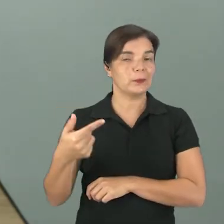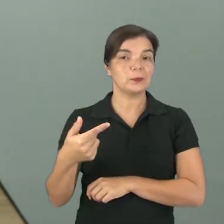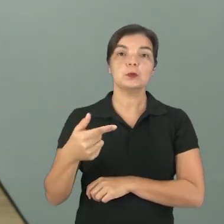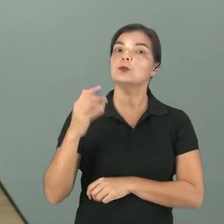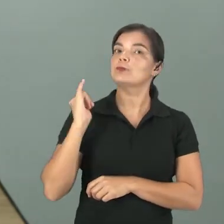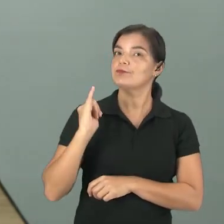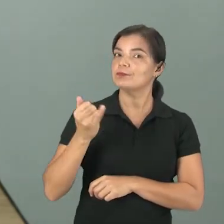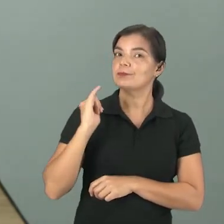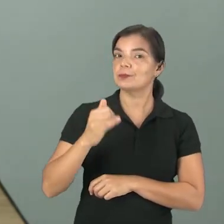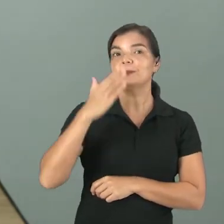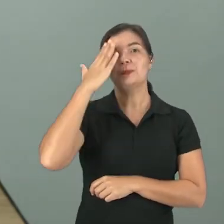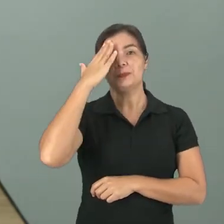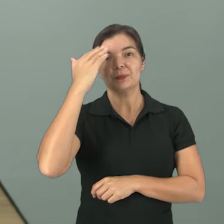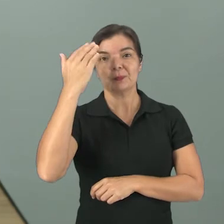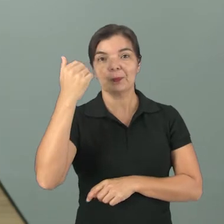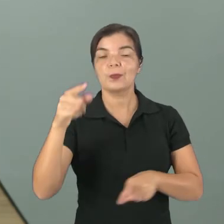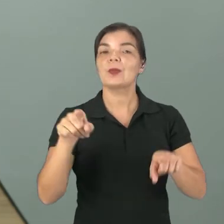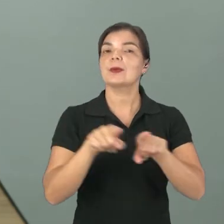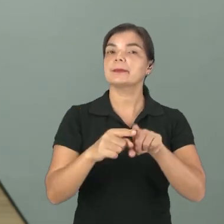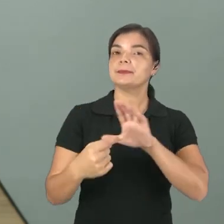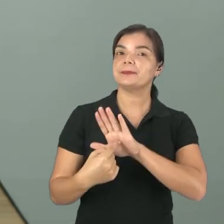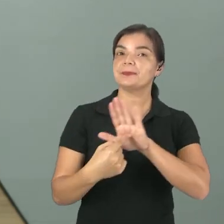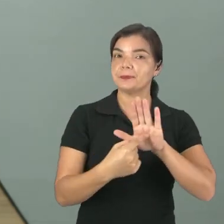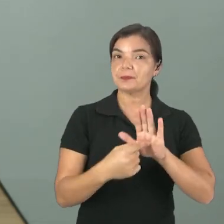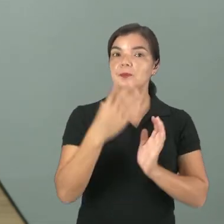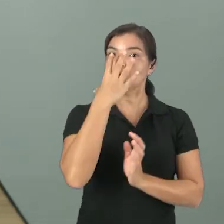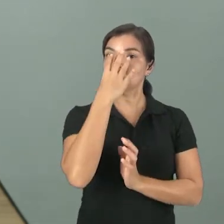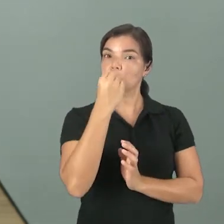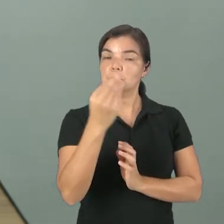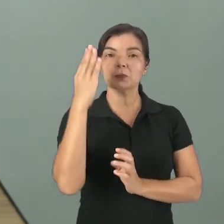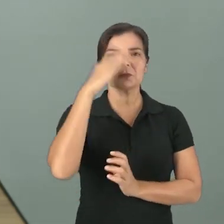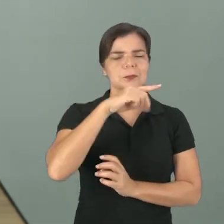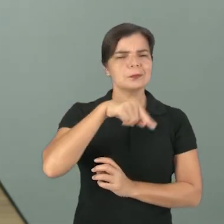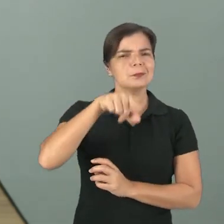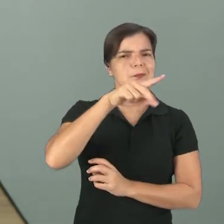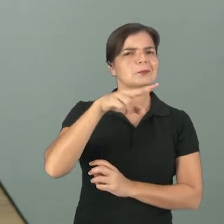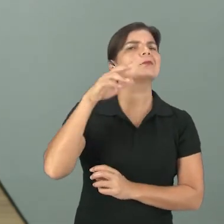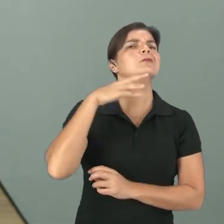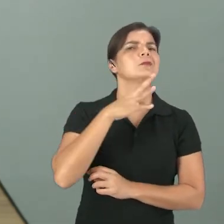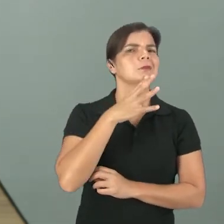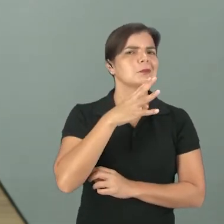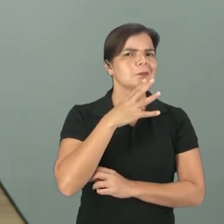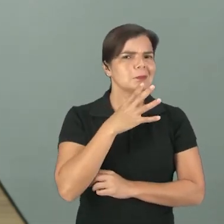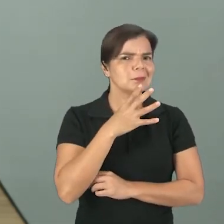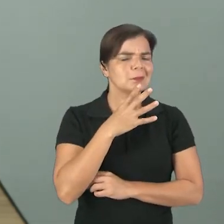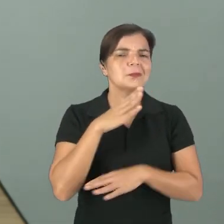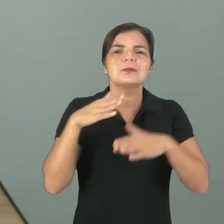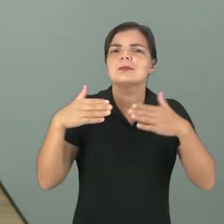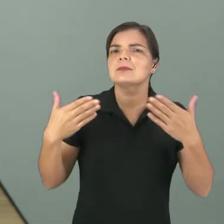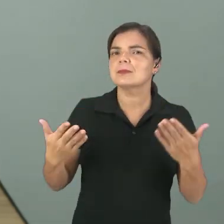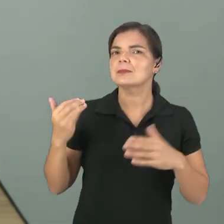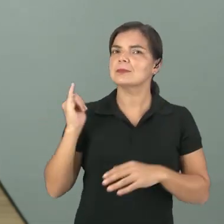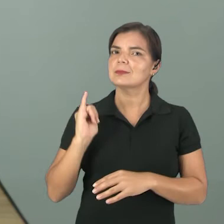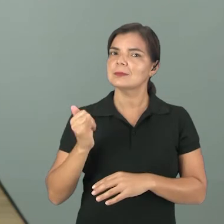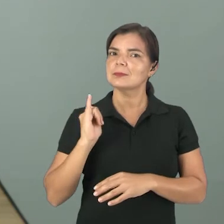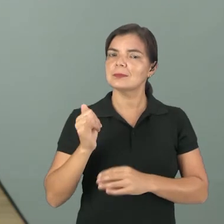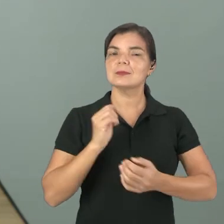conto muito famoso que também há a presença de um lobo mau. Você consegue se lembrar aí de casa que conto é